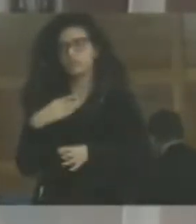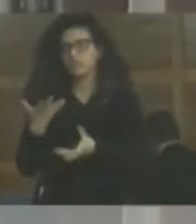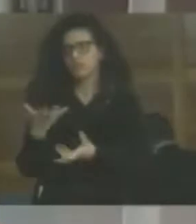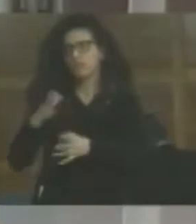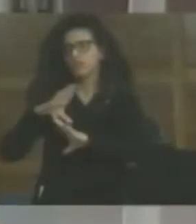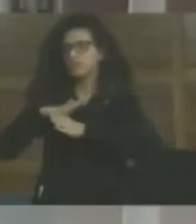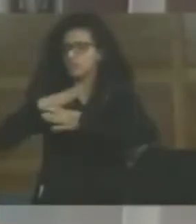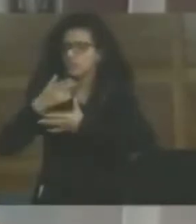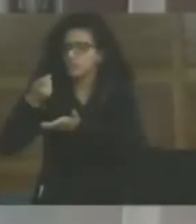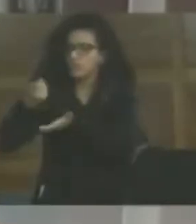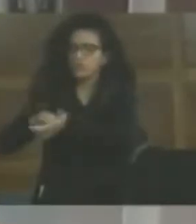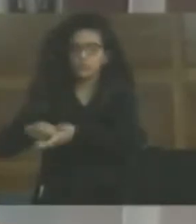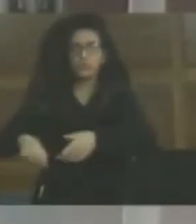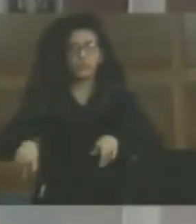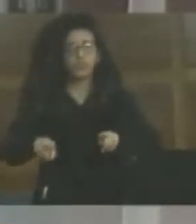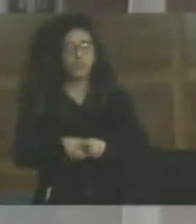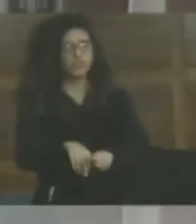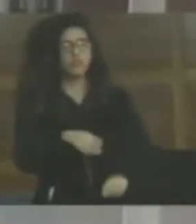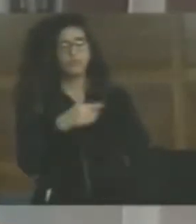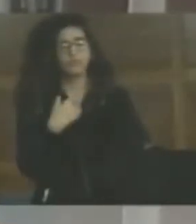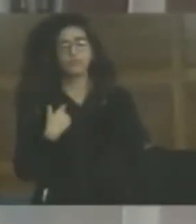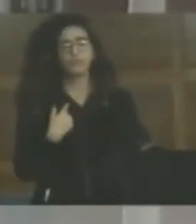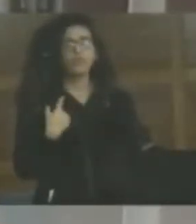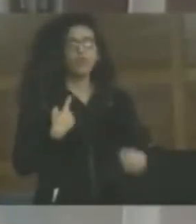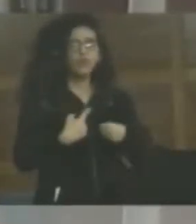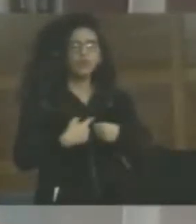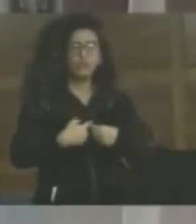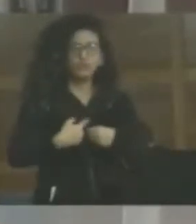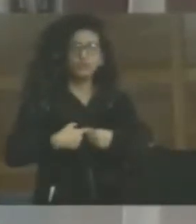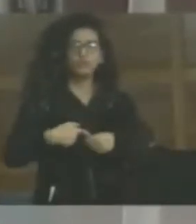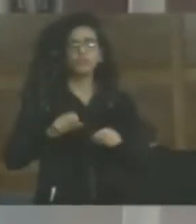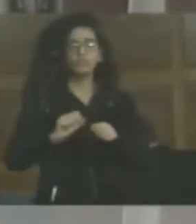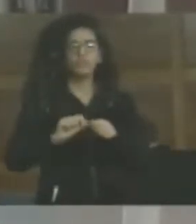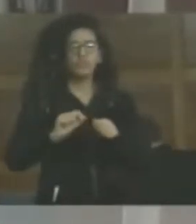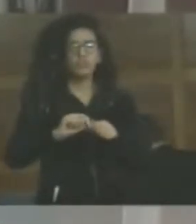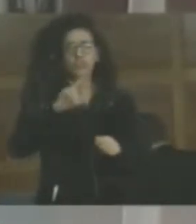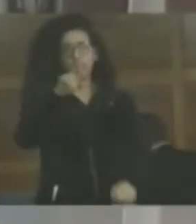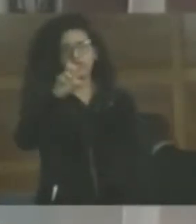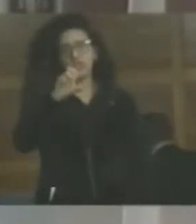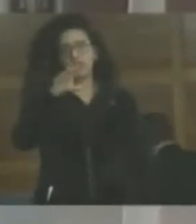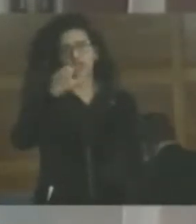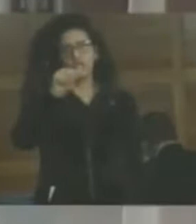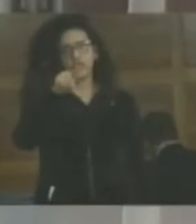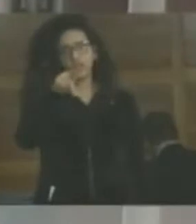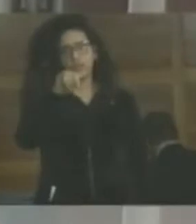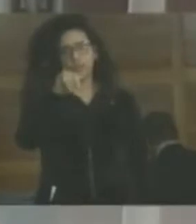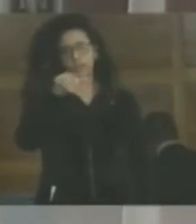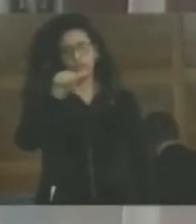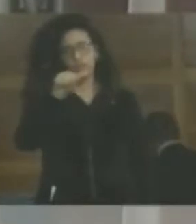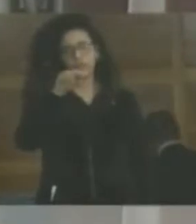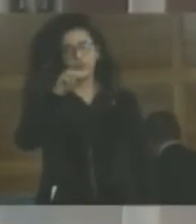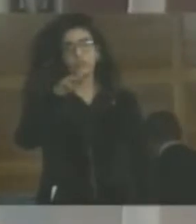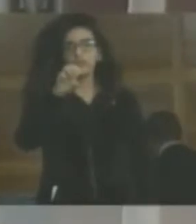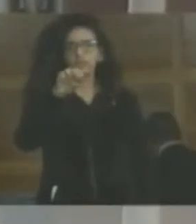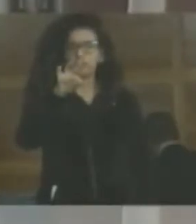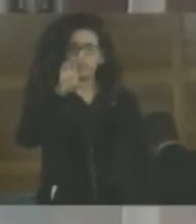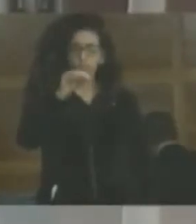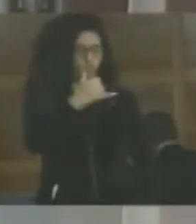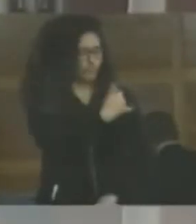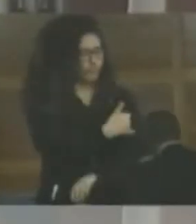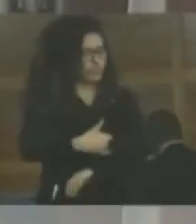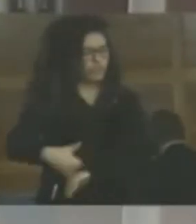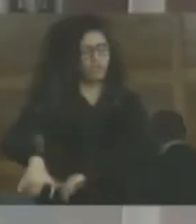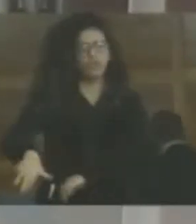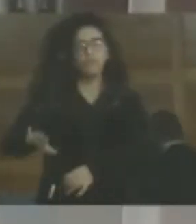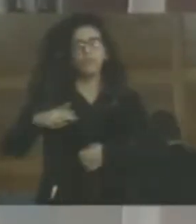aqui, os bairros estão recebendo recapeamento. Várias ruas da Japuíba vão ser recapeadas. Todo o bairro Promorar, todo